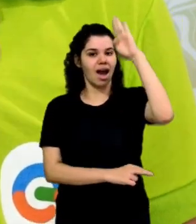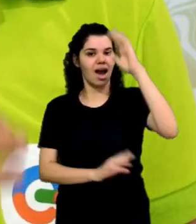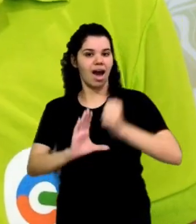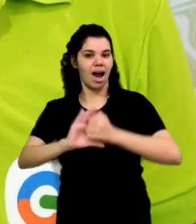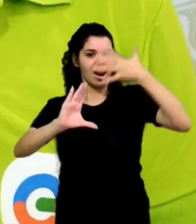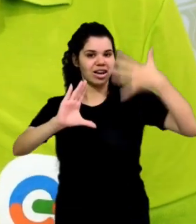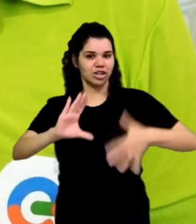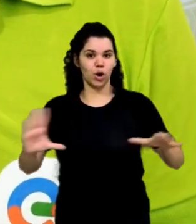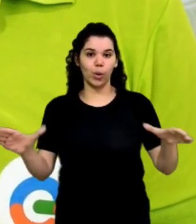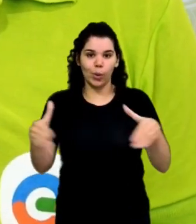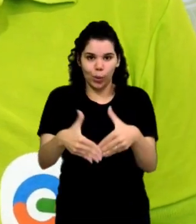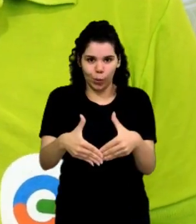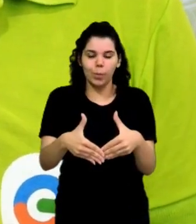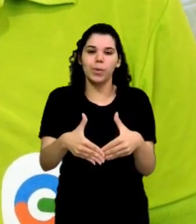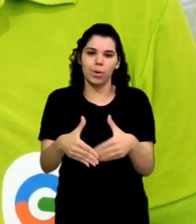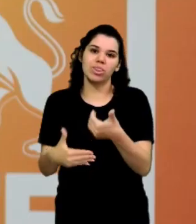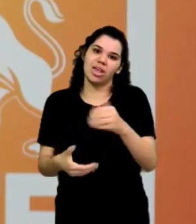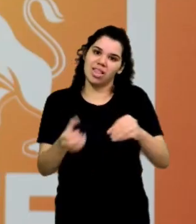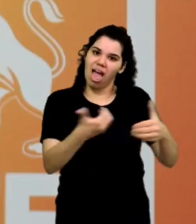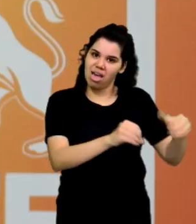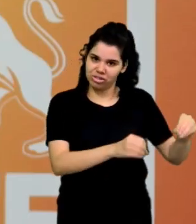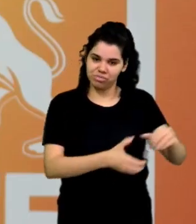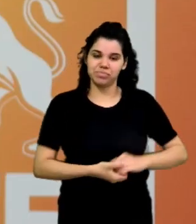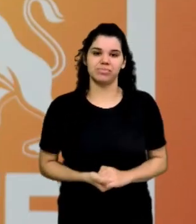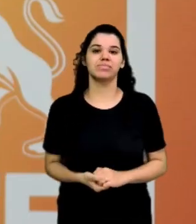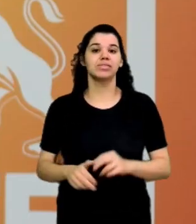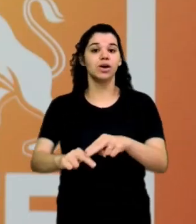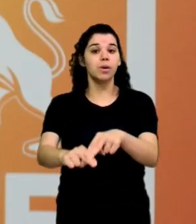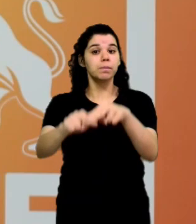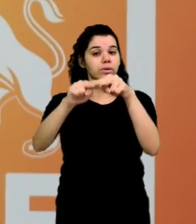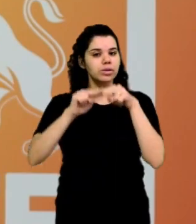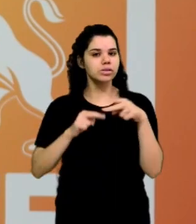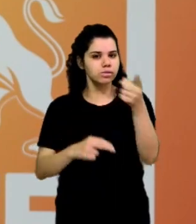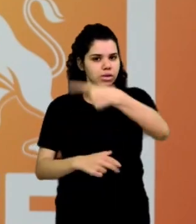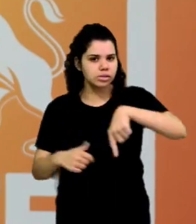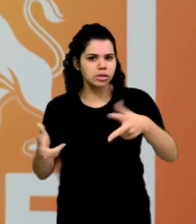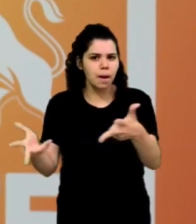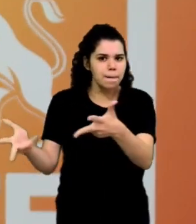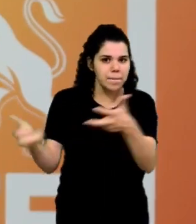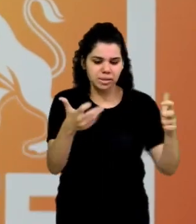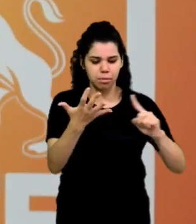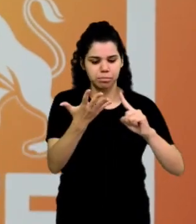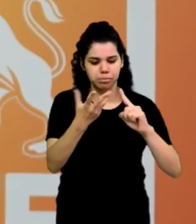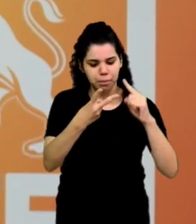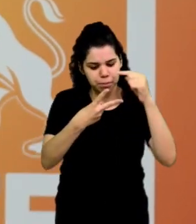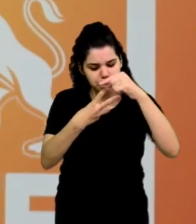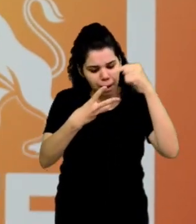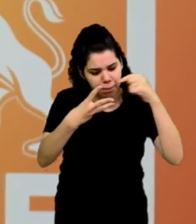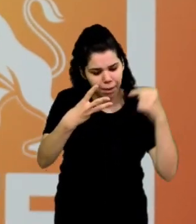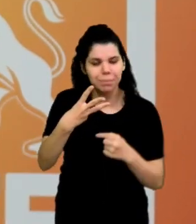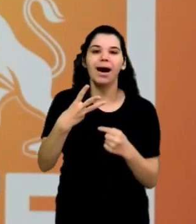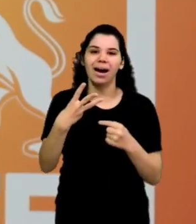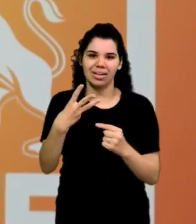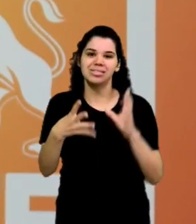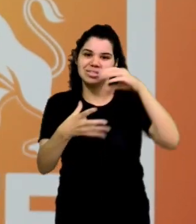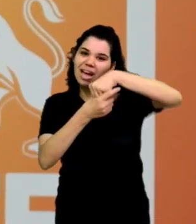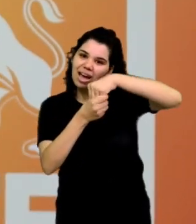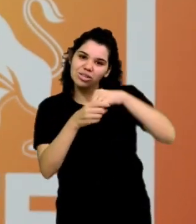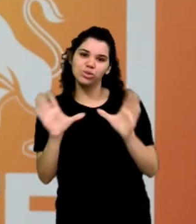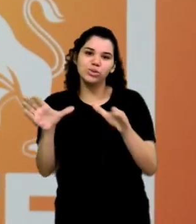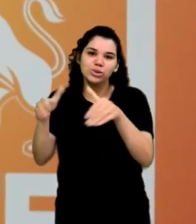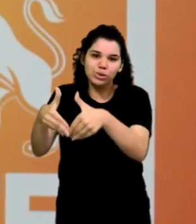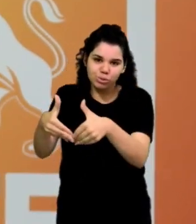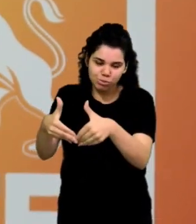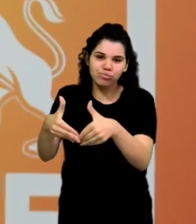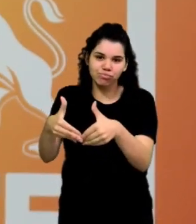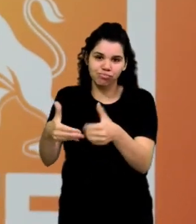do sistema de numeração decimal. Então pessoal, perceberam aí as três principais características do sistema de numeração decimal?